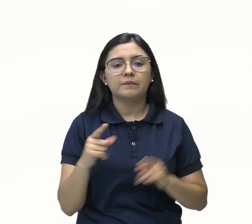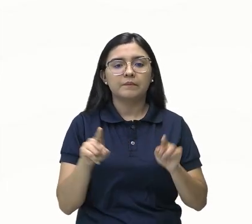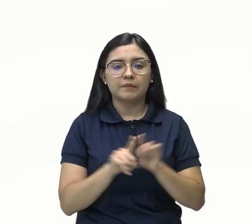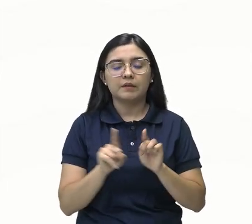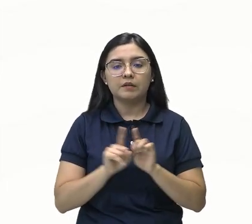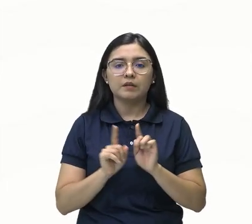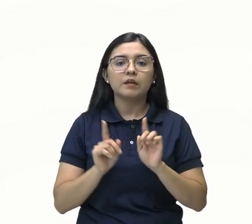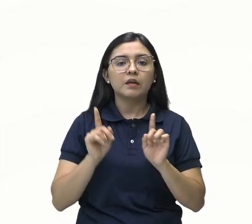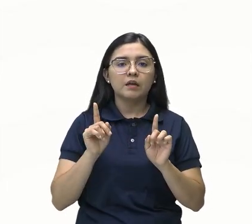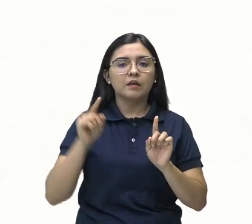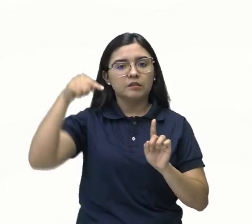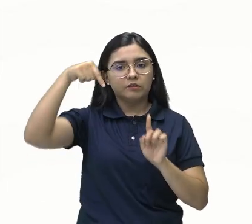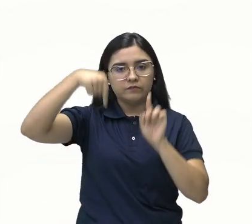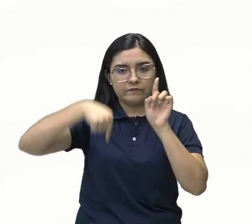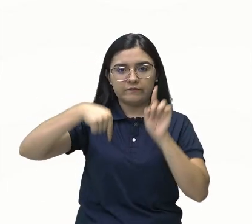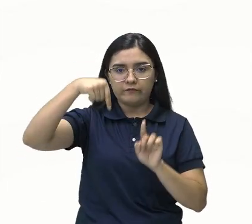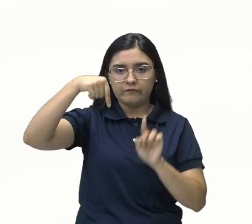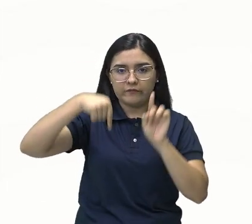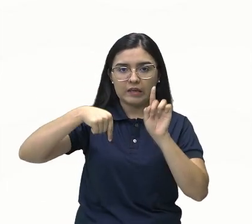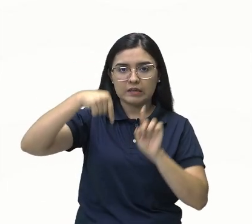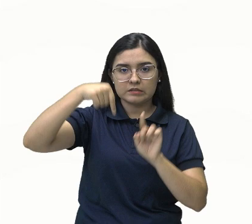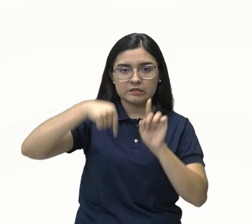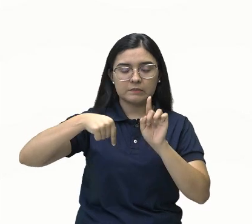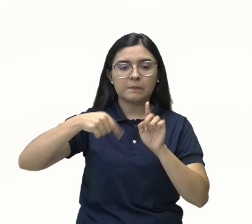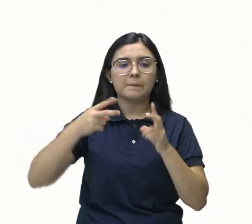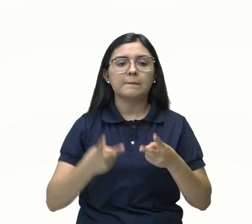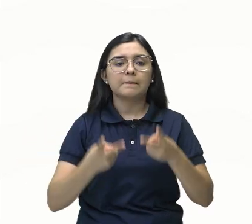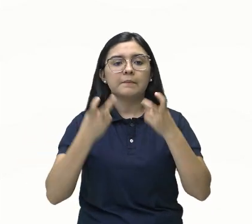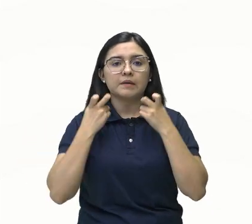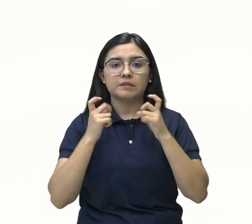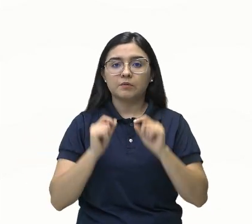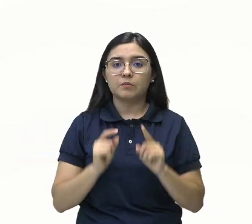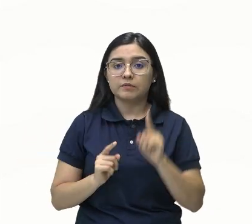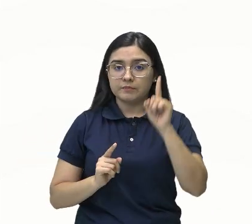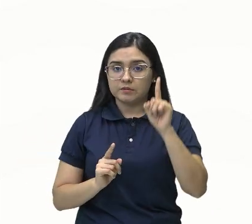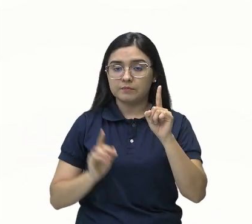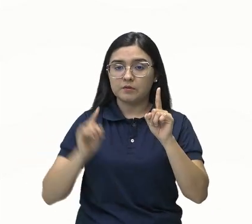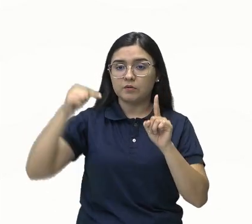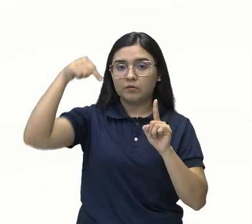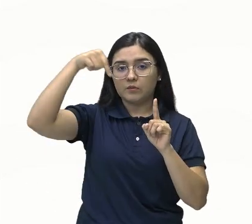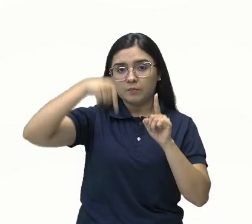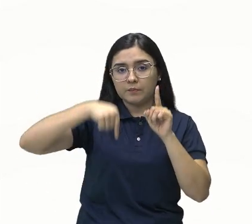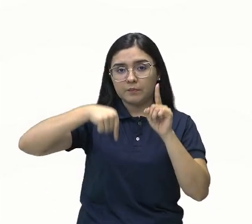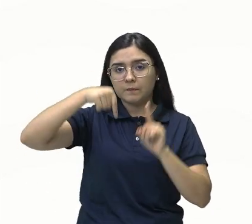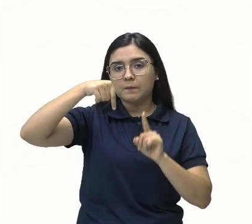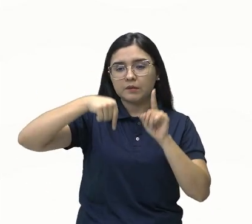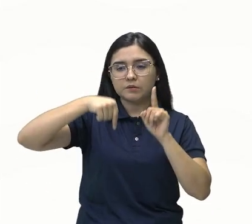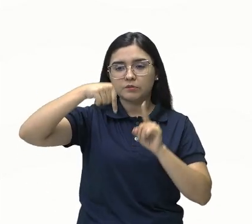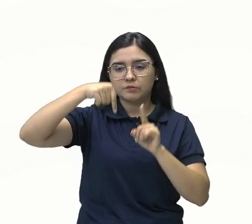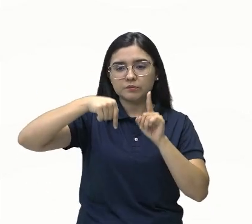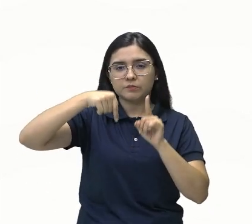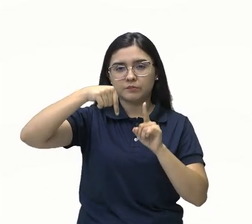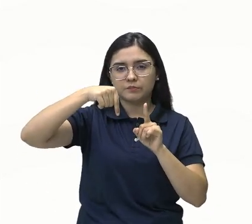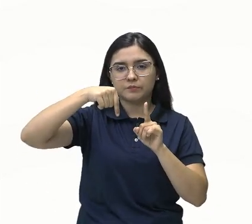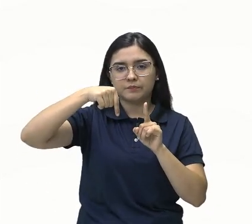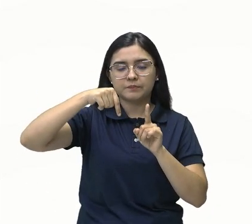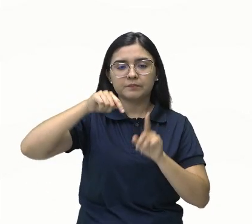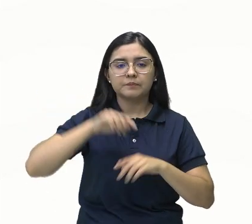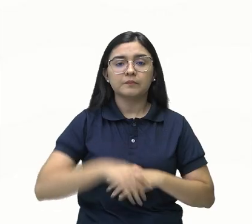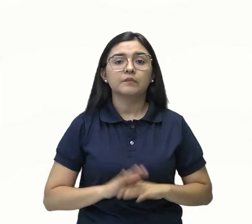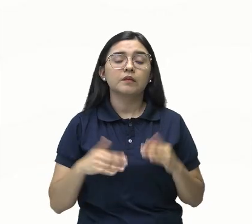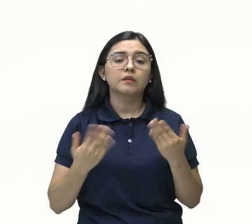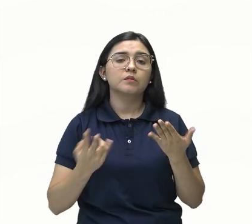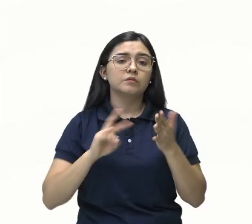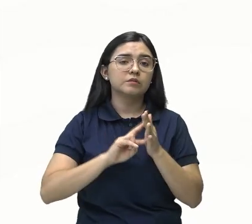direções inversas, observe que uma está para cima e a outra está para baixo.